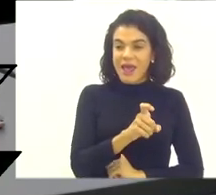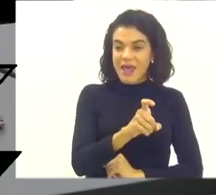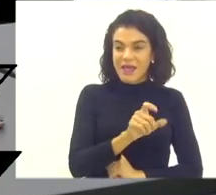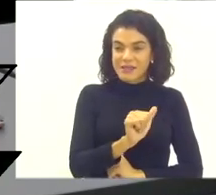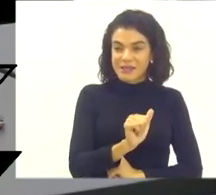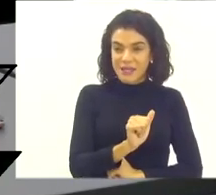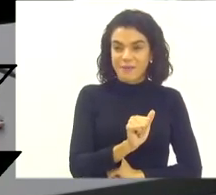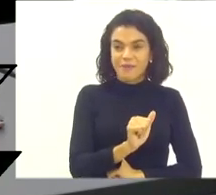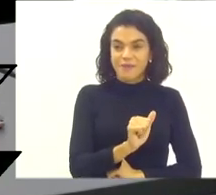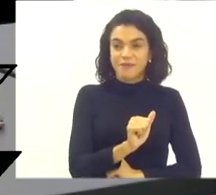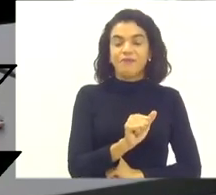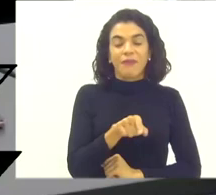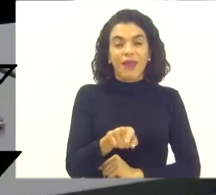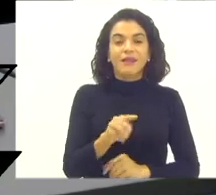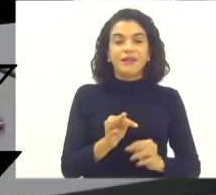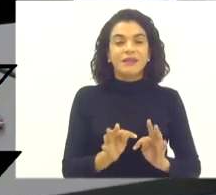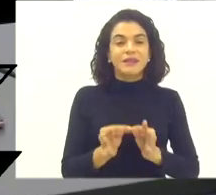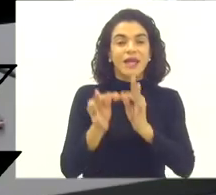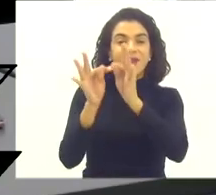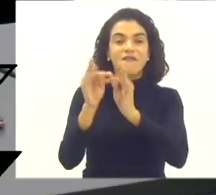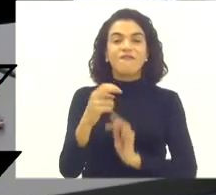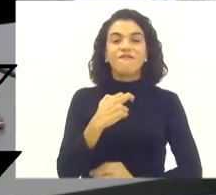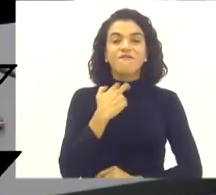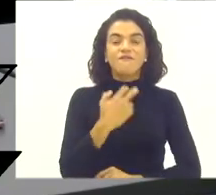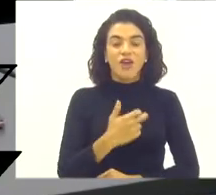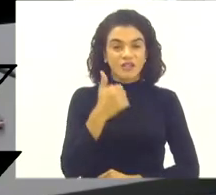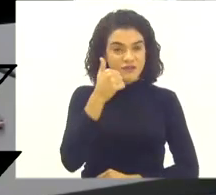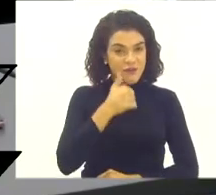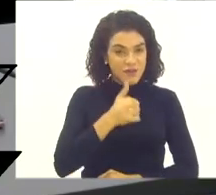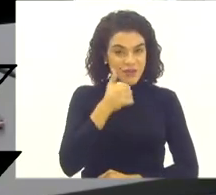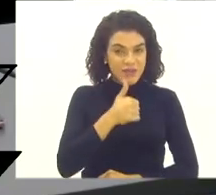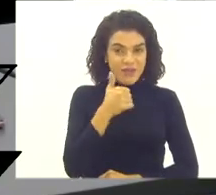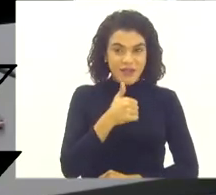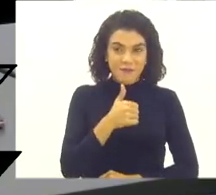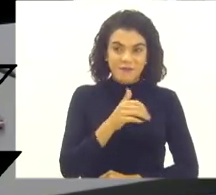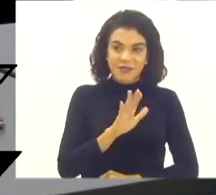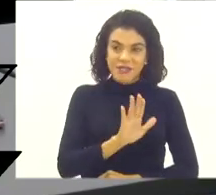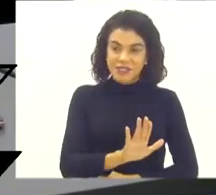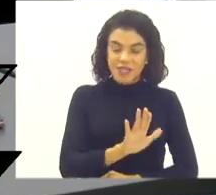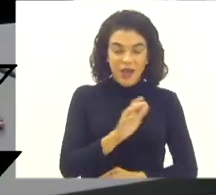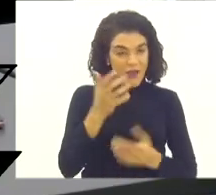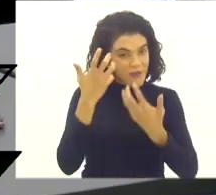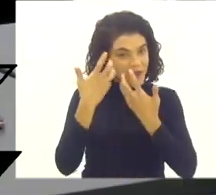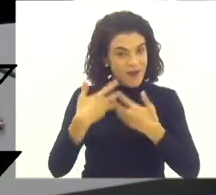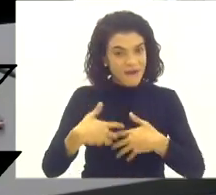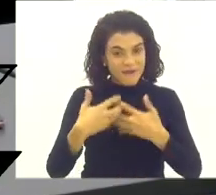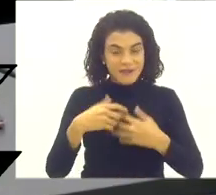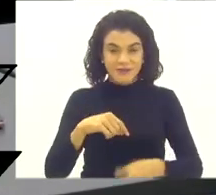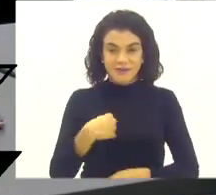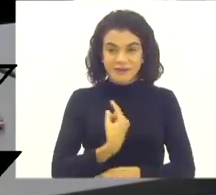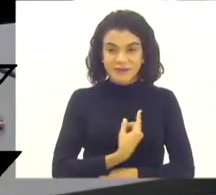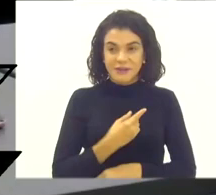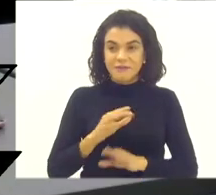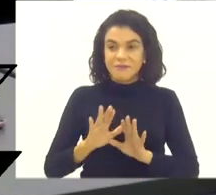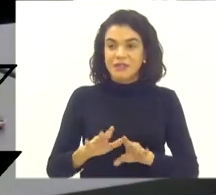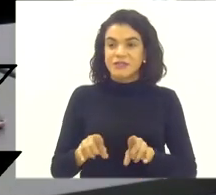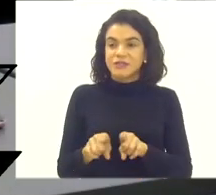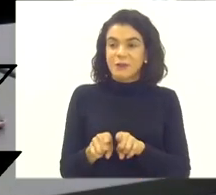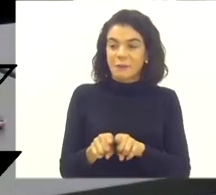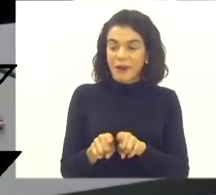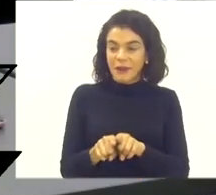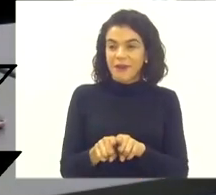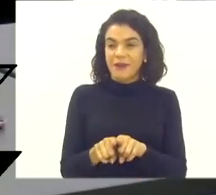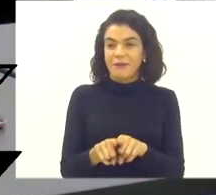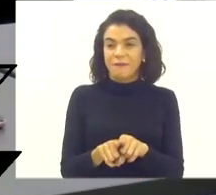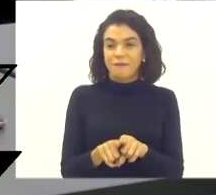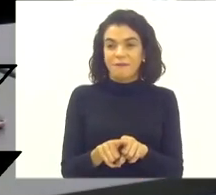tecnologias que usam vozes femininas Eu acho que isso por si só já é uma reflexão pra gente mas elas